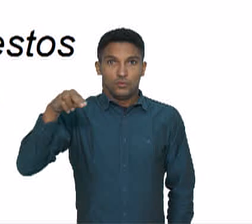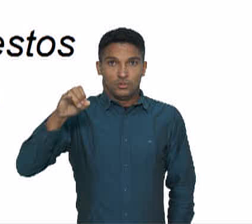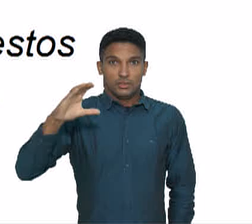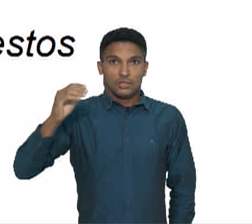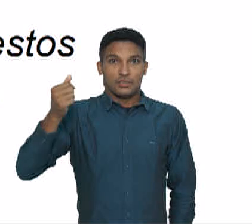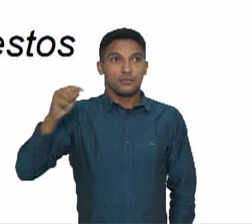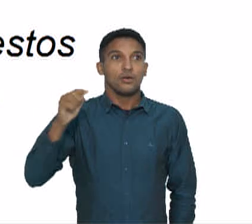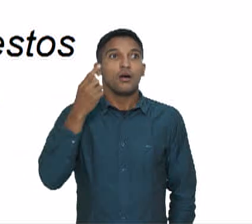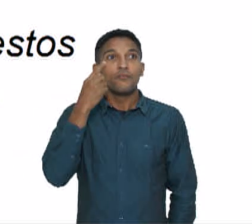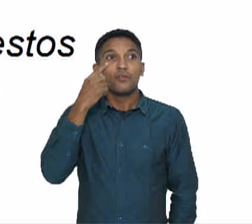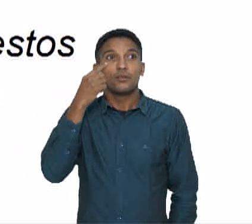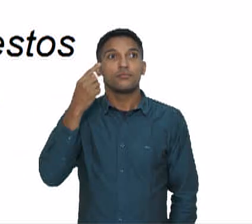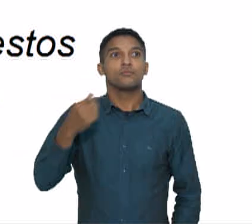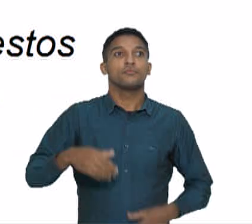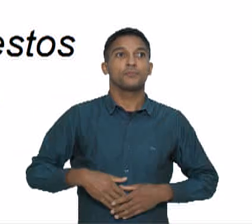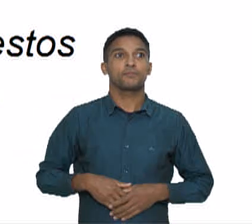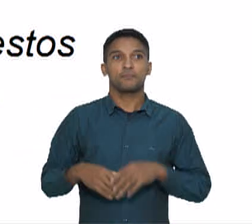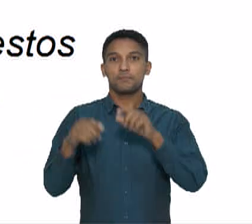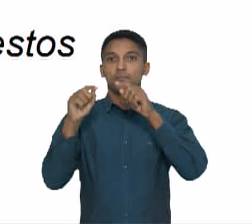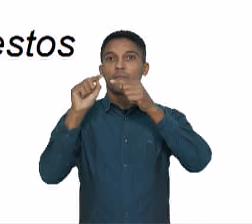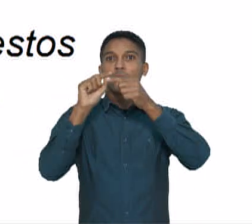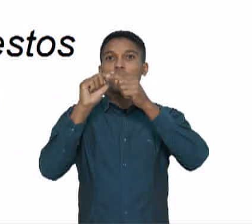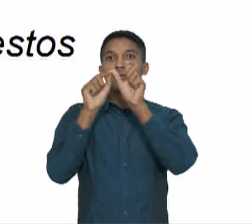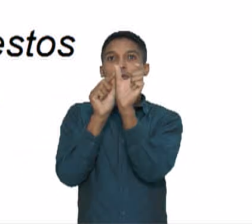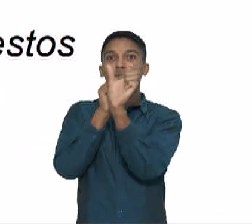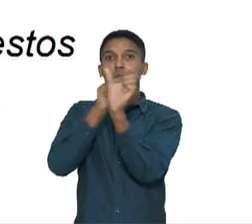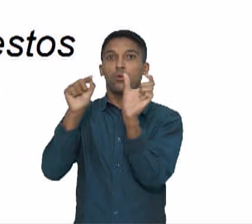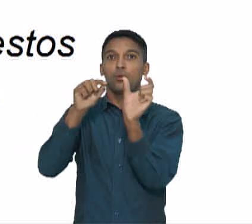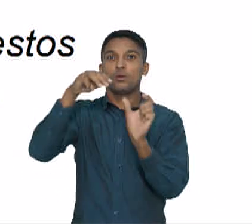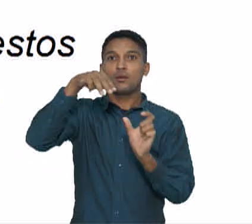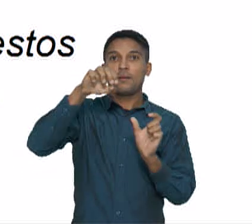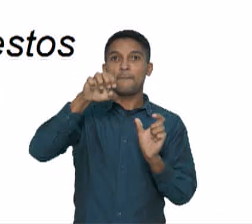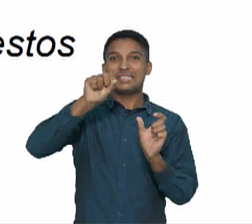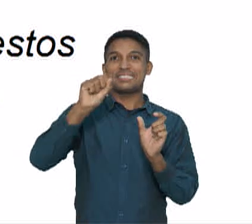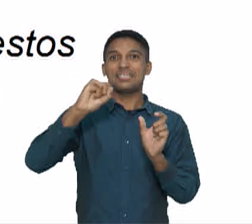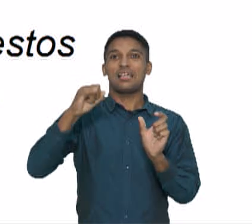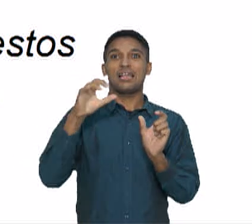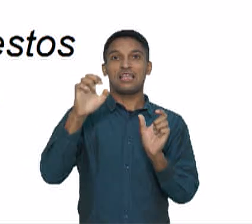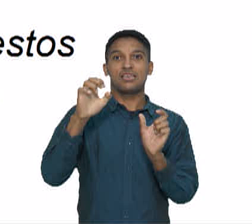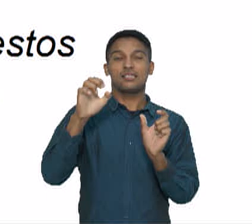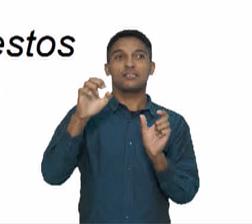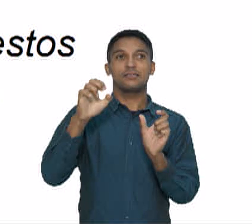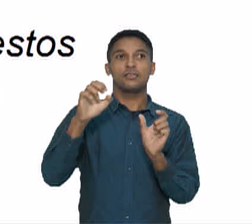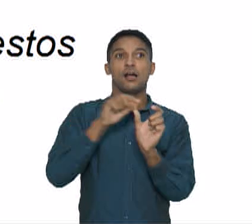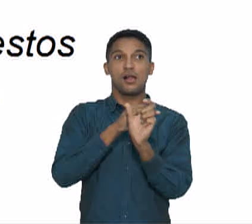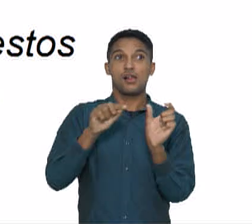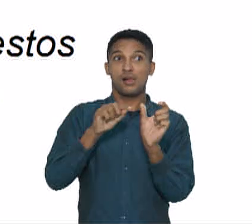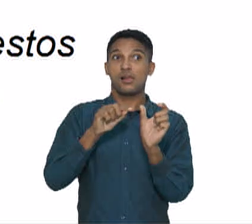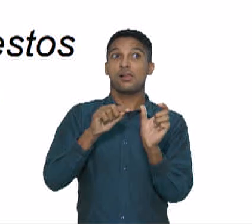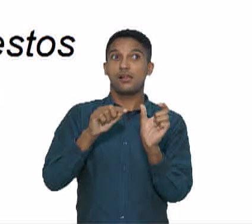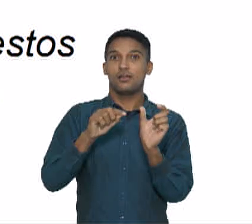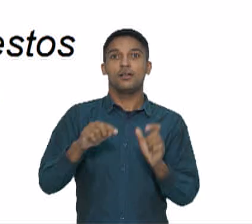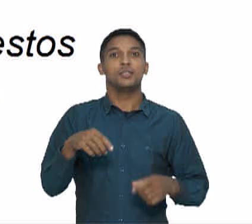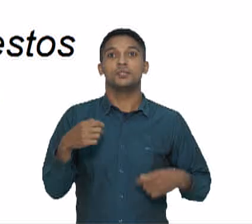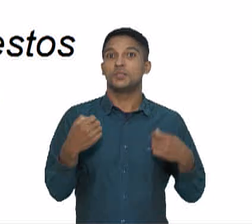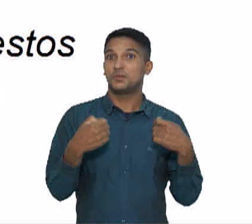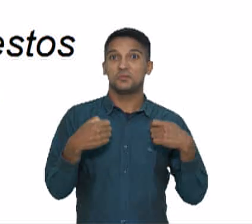que está sublinhado ali, né? El mensaje sin miedos, sem medo, sem dúvidas, sem